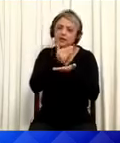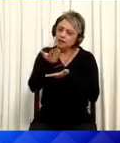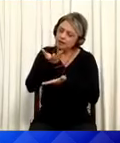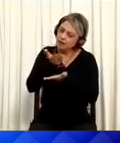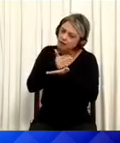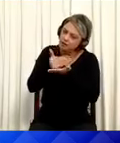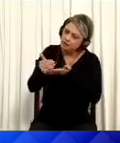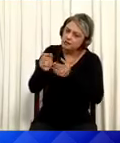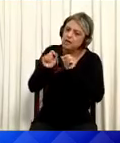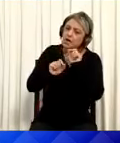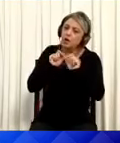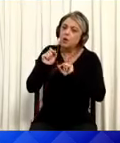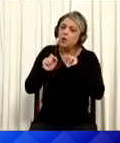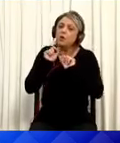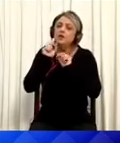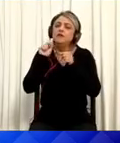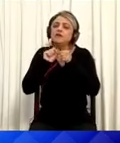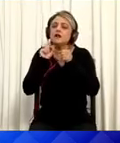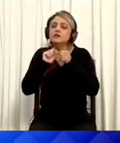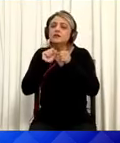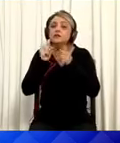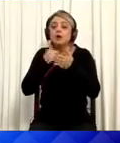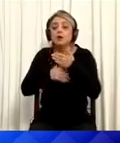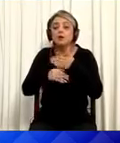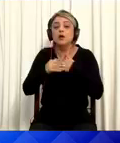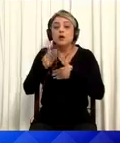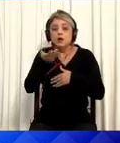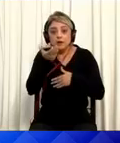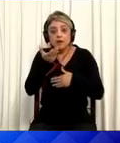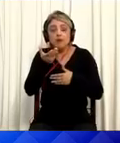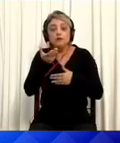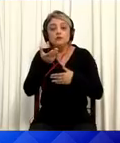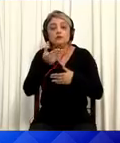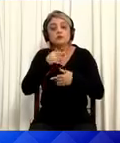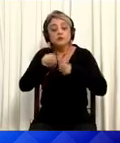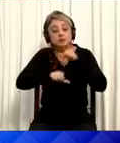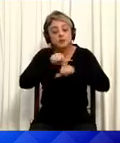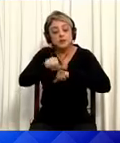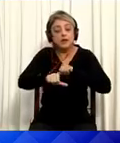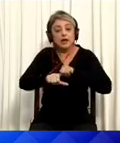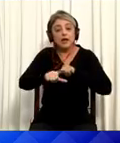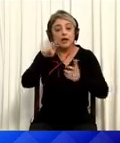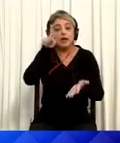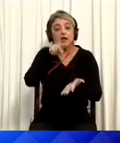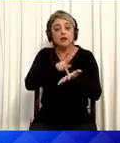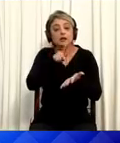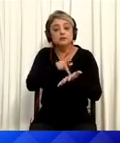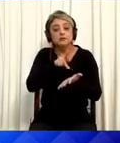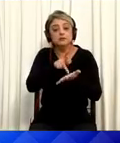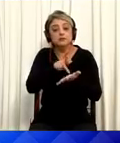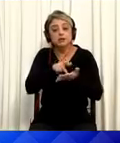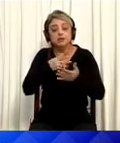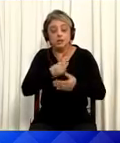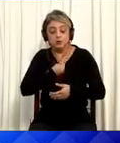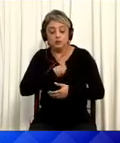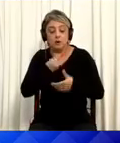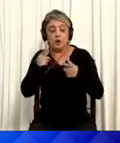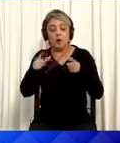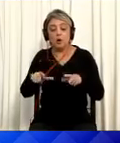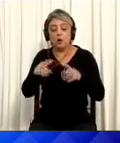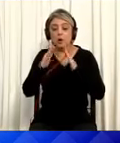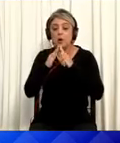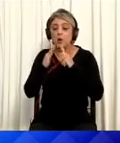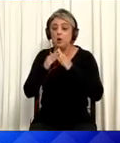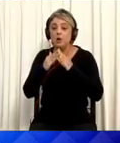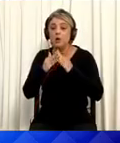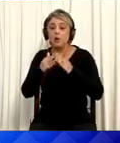começar, e quais são os passos para as pessoas que estão assistindo e falam, eu quero começar a mudar um pouquinho a realidade de onde eu moro, eu quero começar a